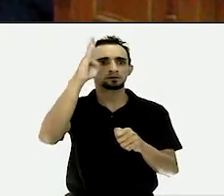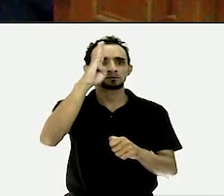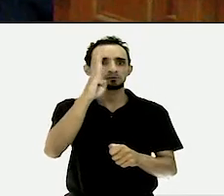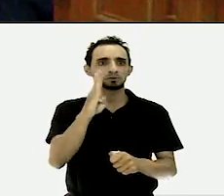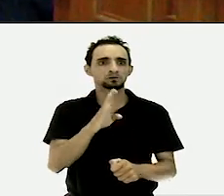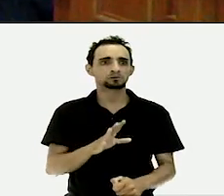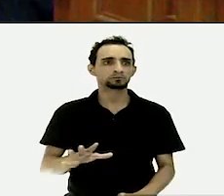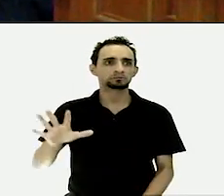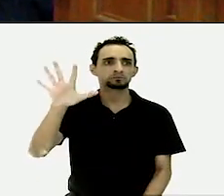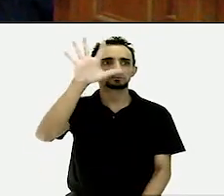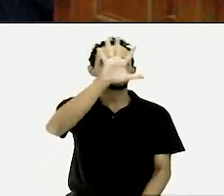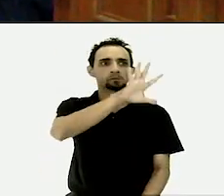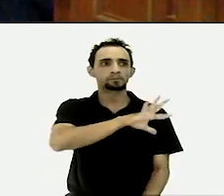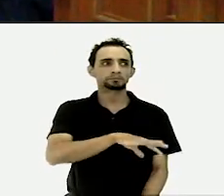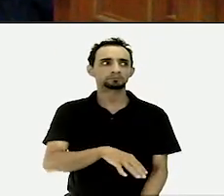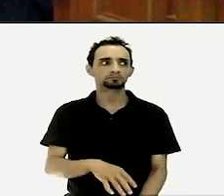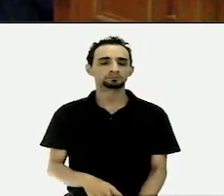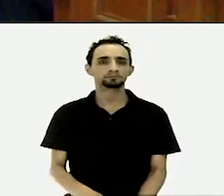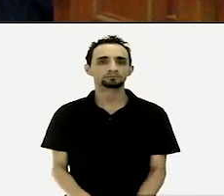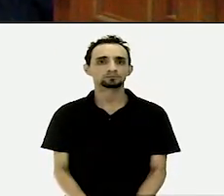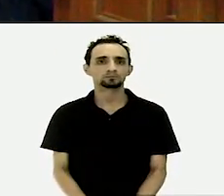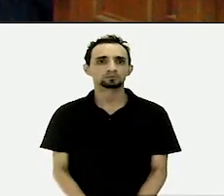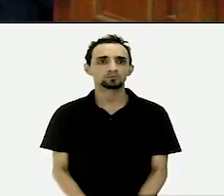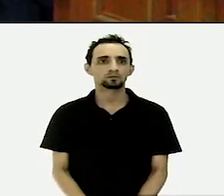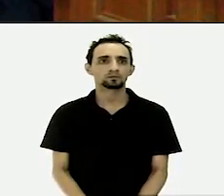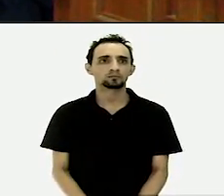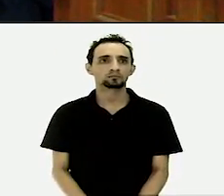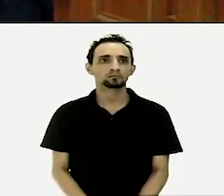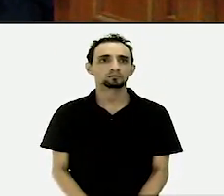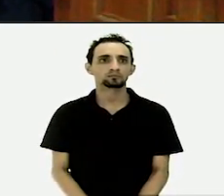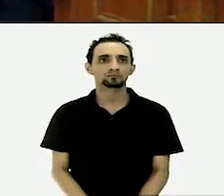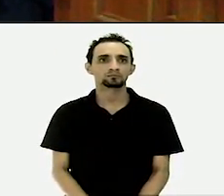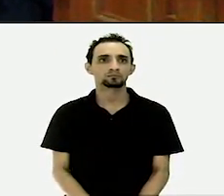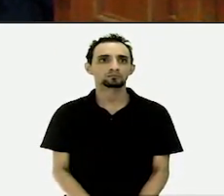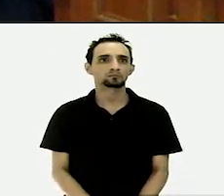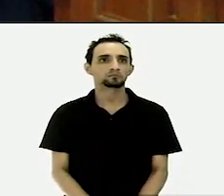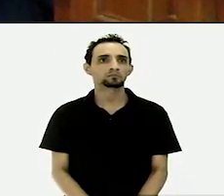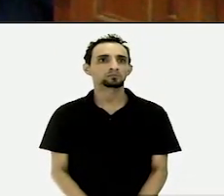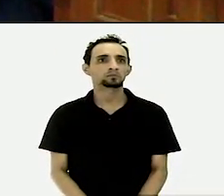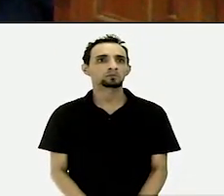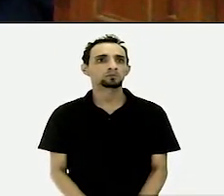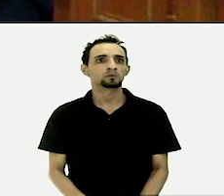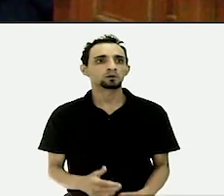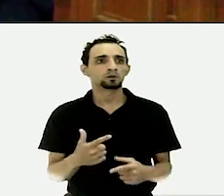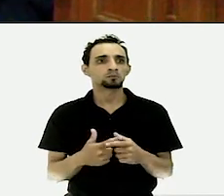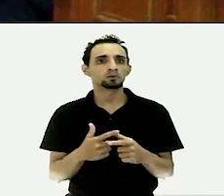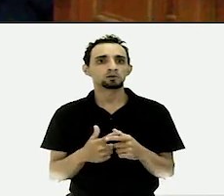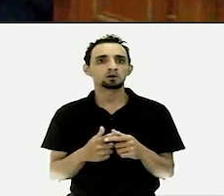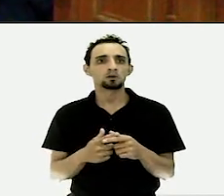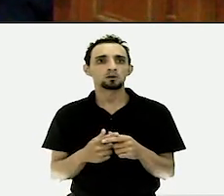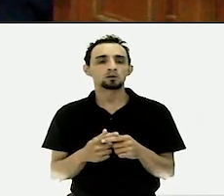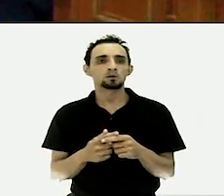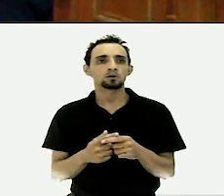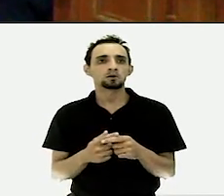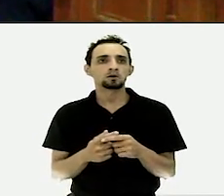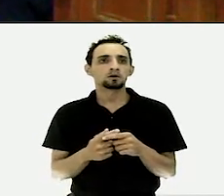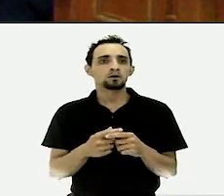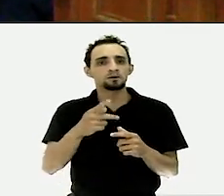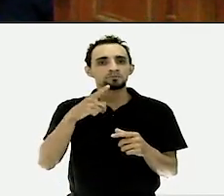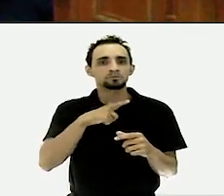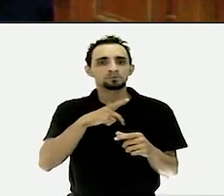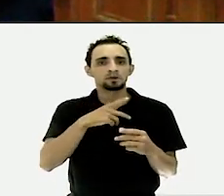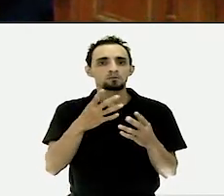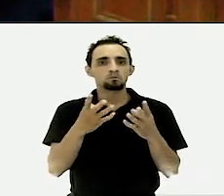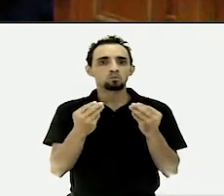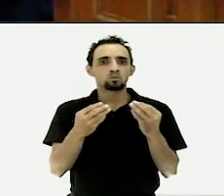rápido as coisas. Então, se uma criança, não subestime a capacidade de uma criança, porque se ela identificar, ela vai